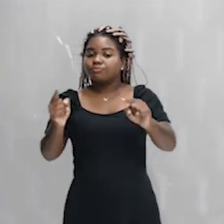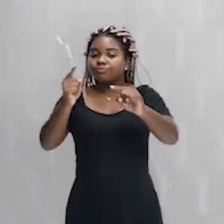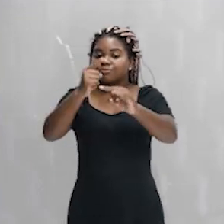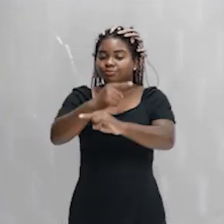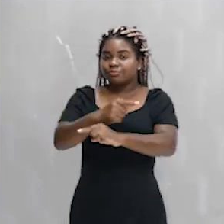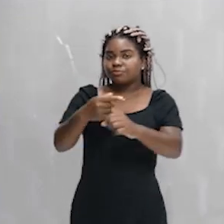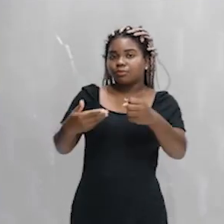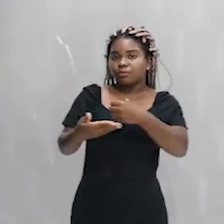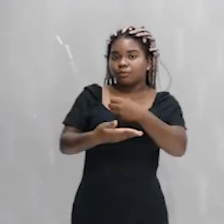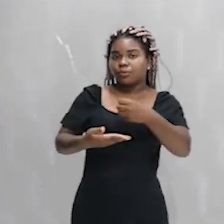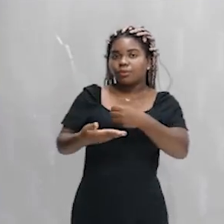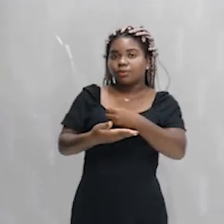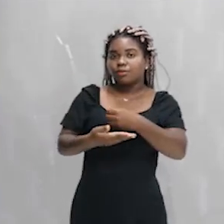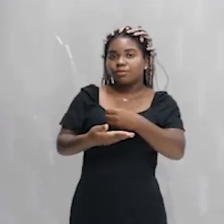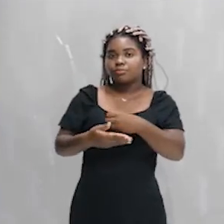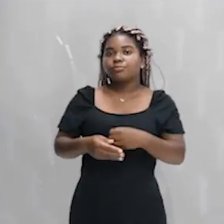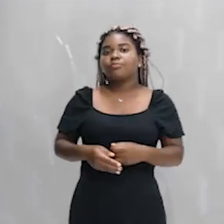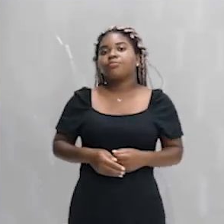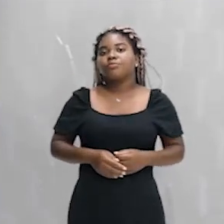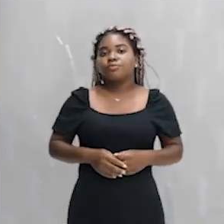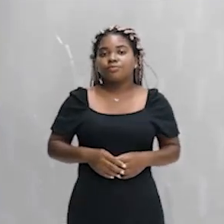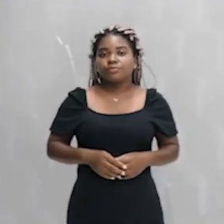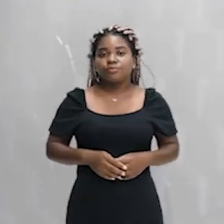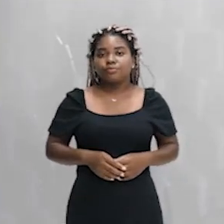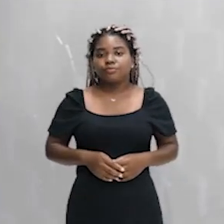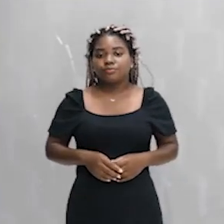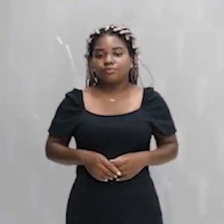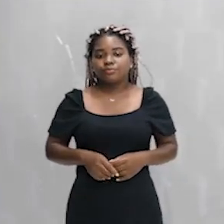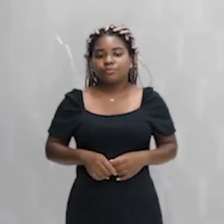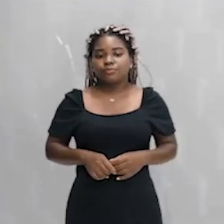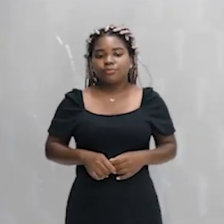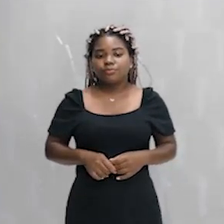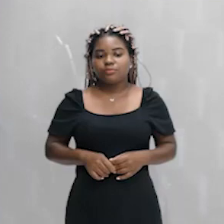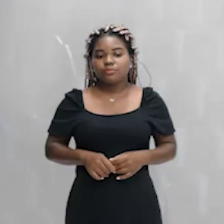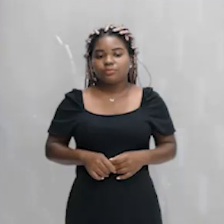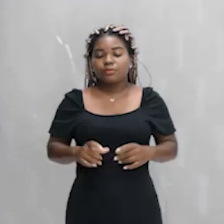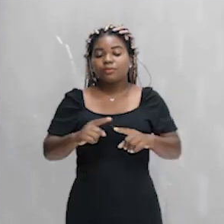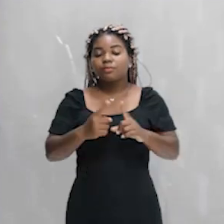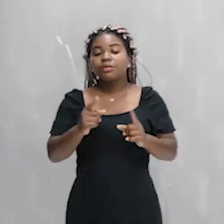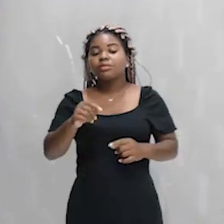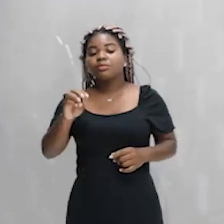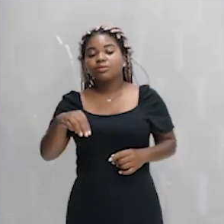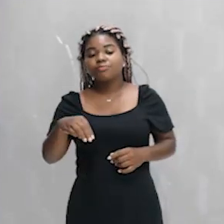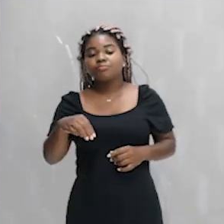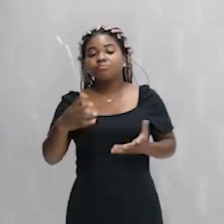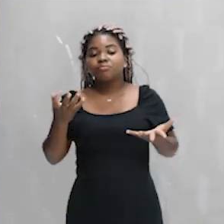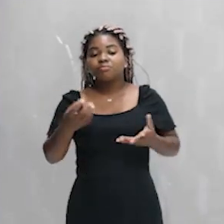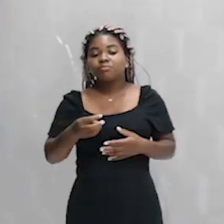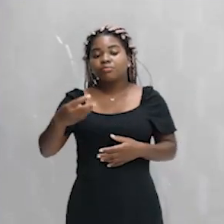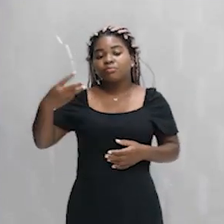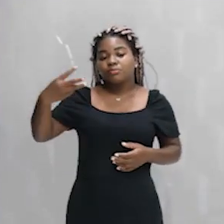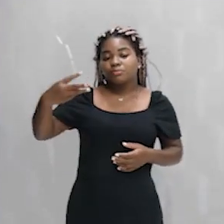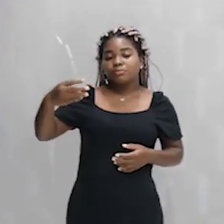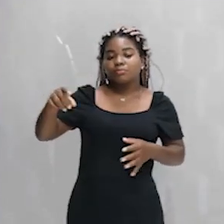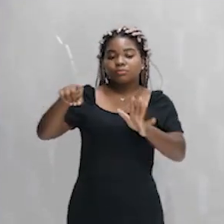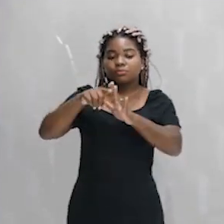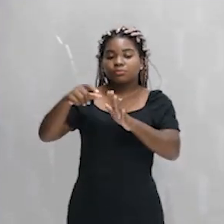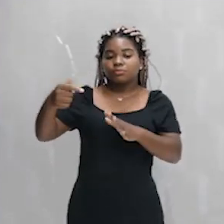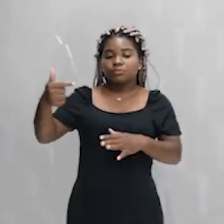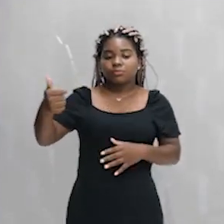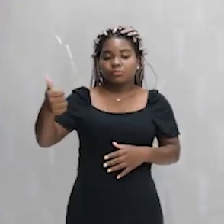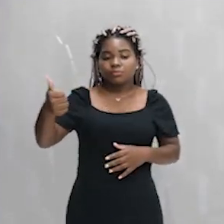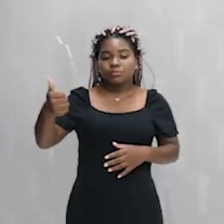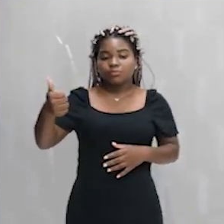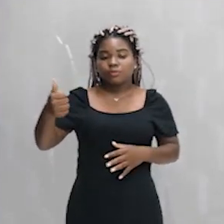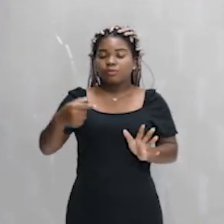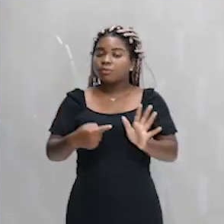a base, ou seja, quem é numerador vira denominador e vice-versa. Mas quem é o denominador desse 3 aqui que está aparecendo? Quando